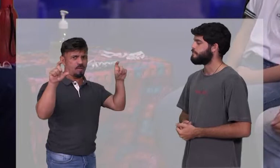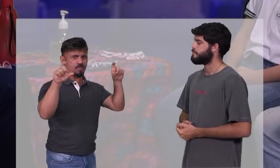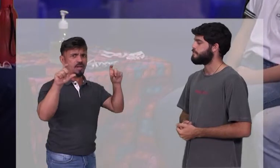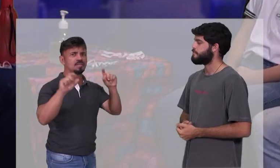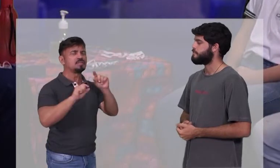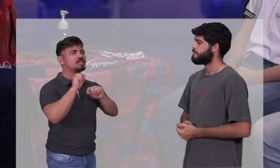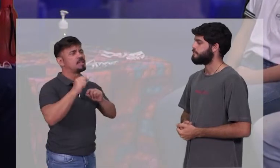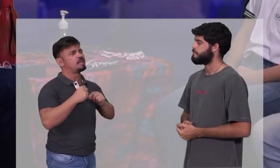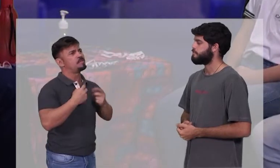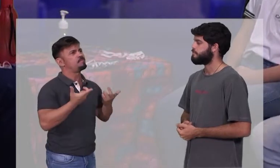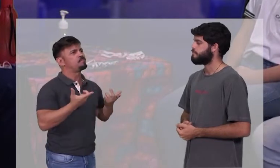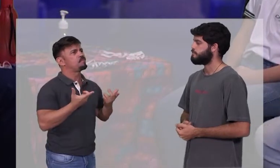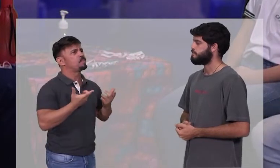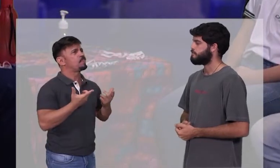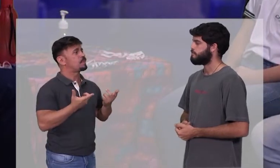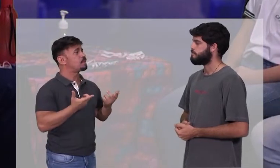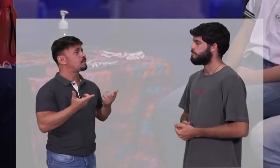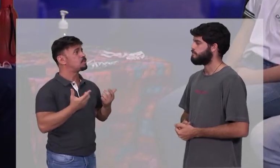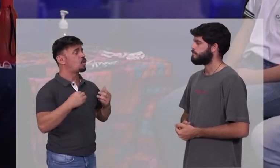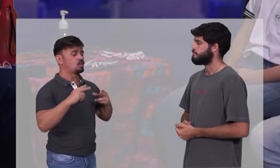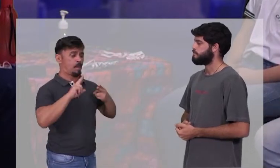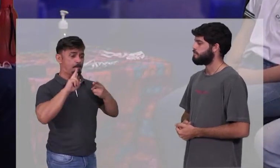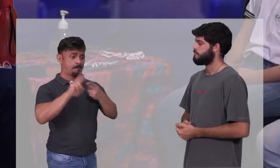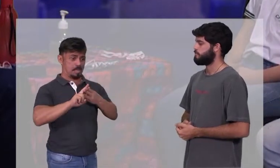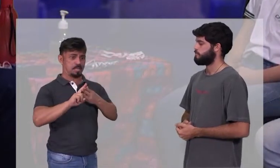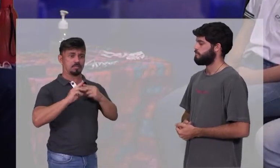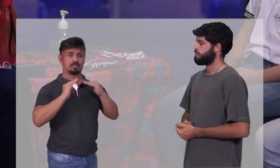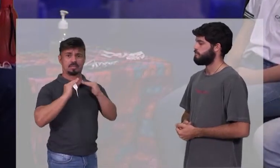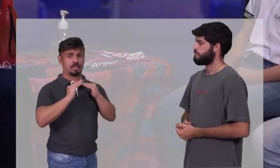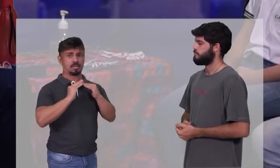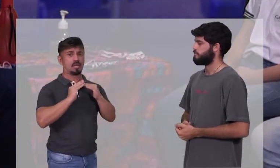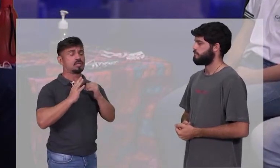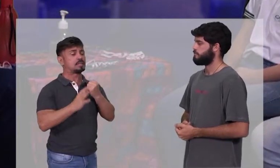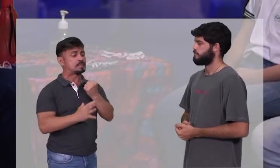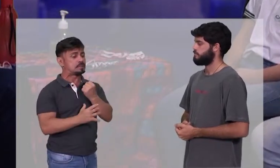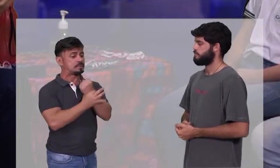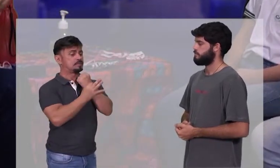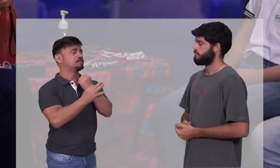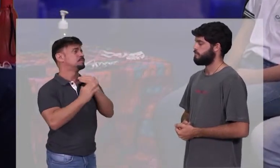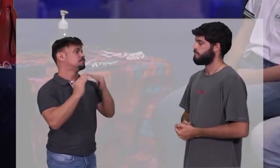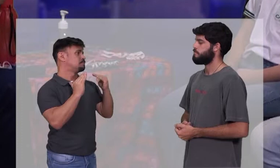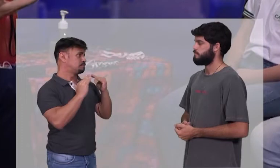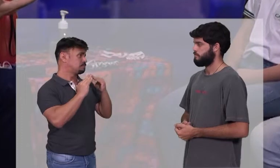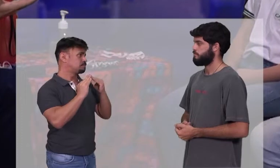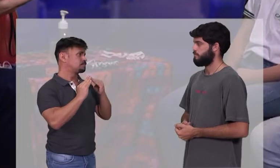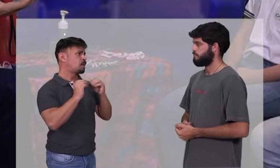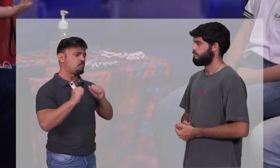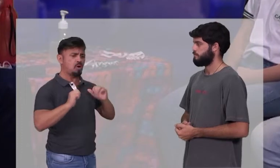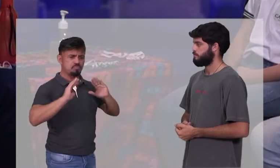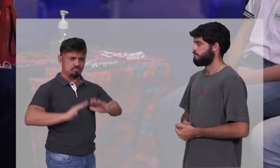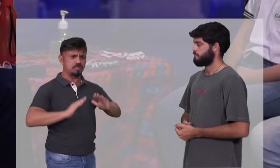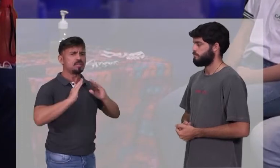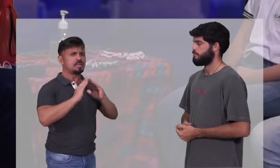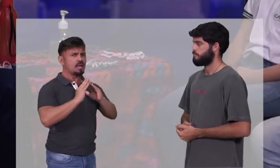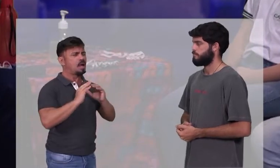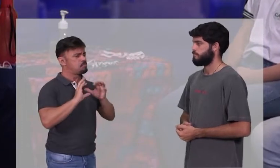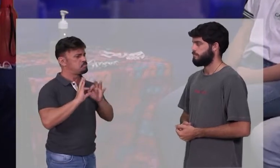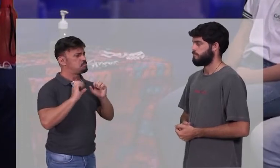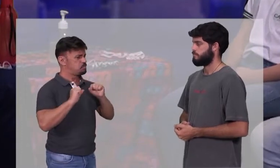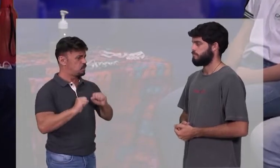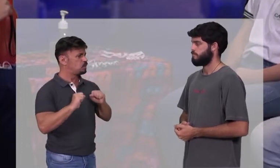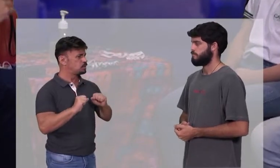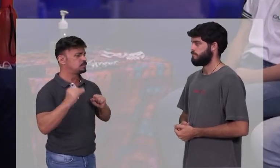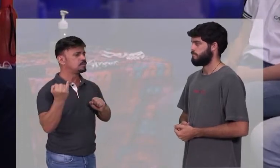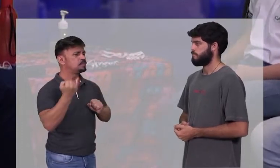frase que eu vi nessa quarentena, que é: a gente não tá preso em casa, né? A gente tá seguro em casa. Se a gente pode ficar, né? Por que a gente não vai